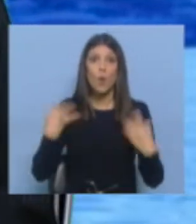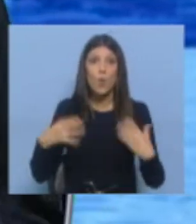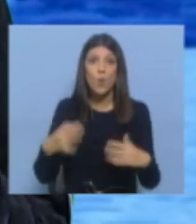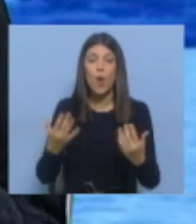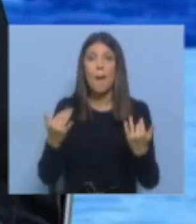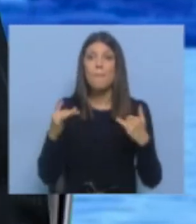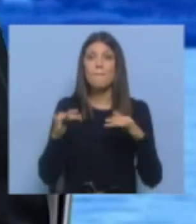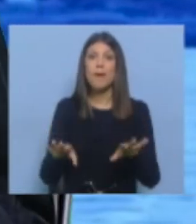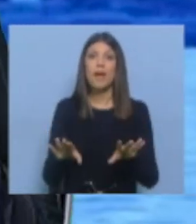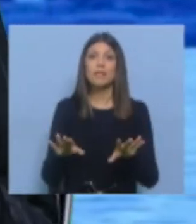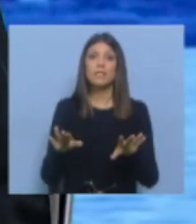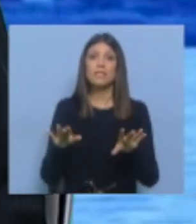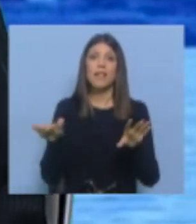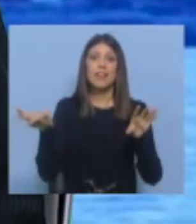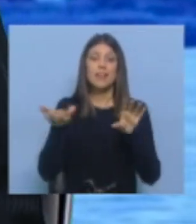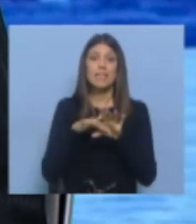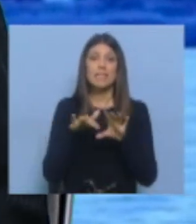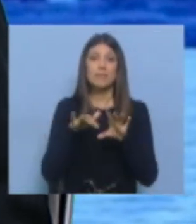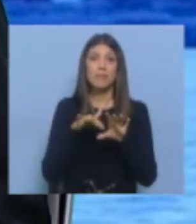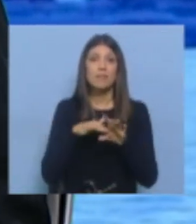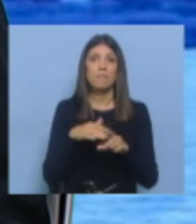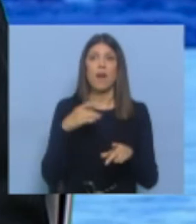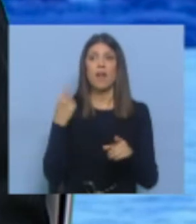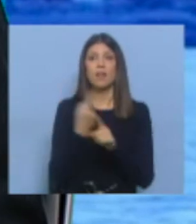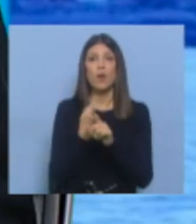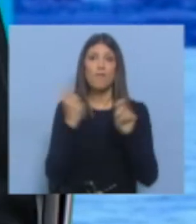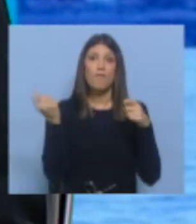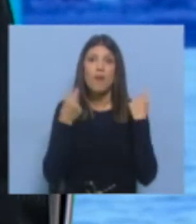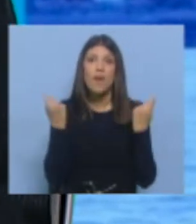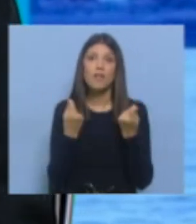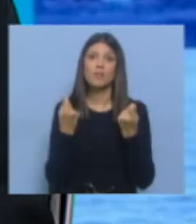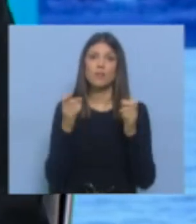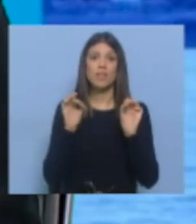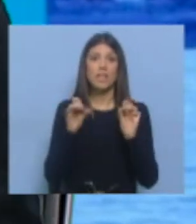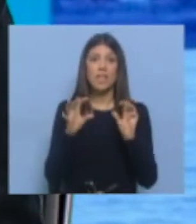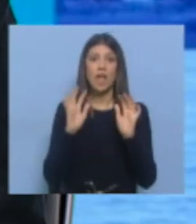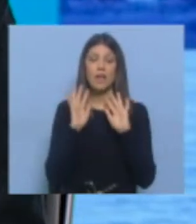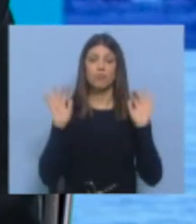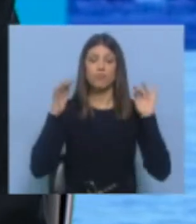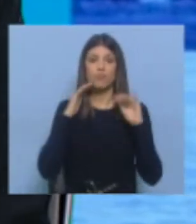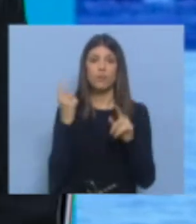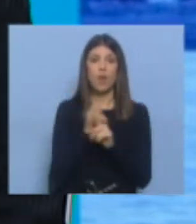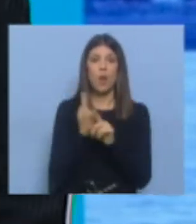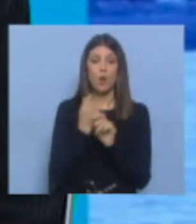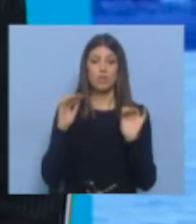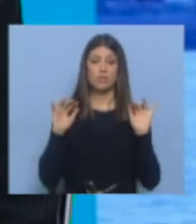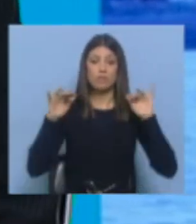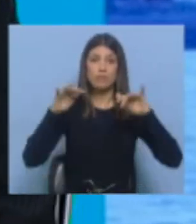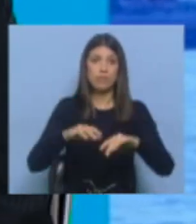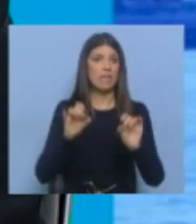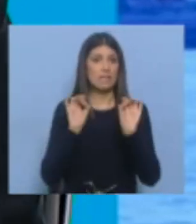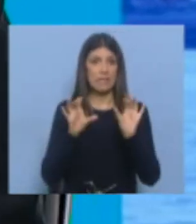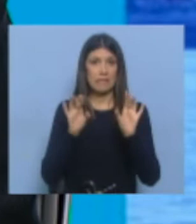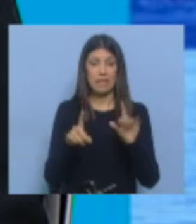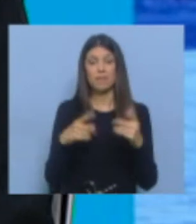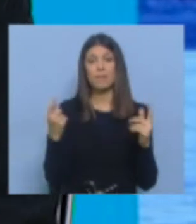frequentar os espetáculos, as concentrações e proteger também aqueles que são os alvos mais vulneráveis. E